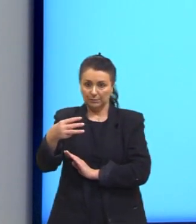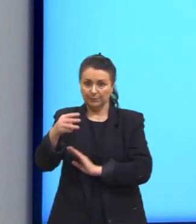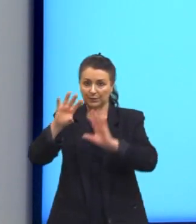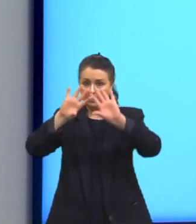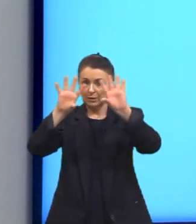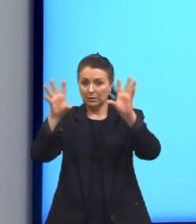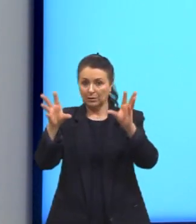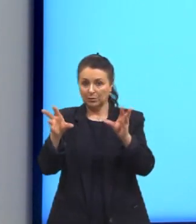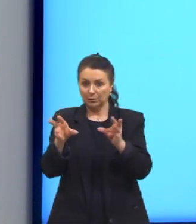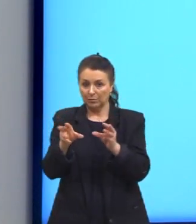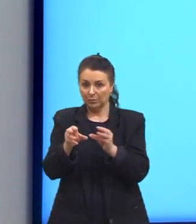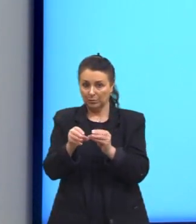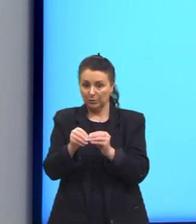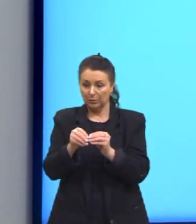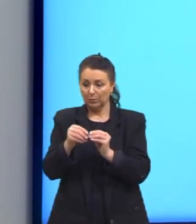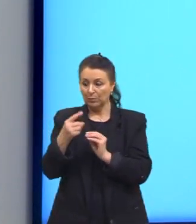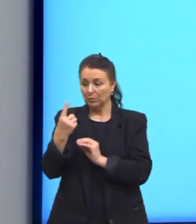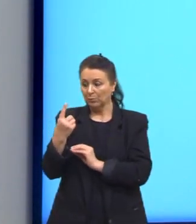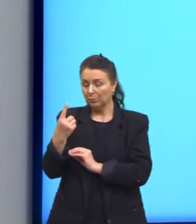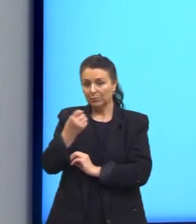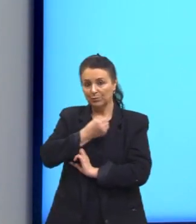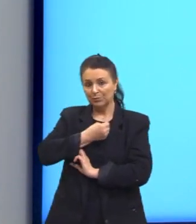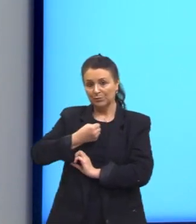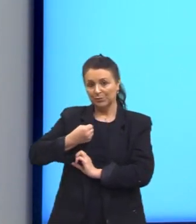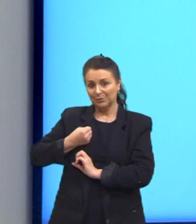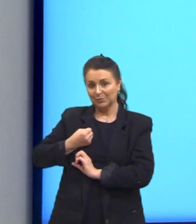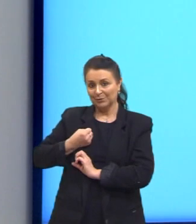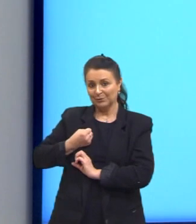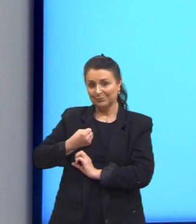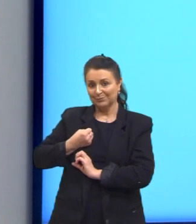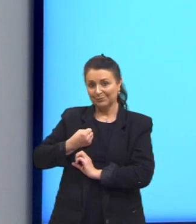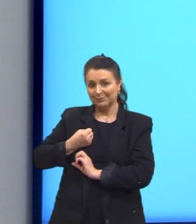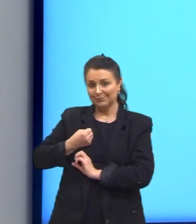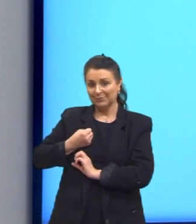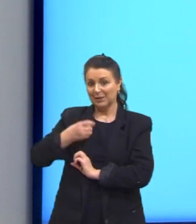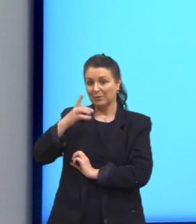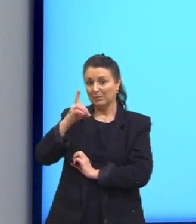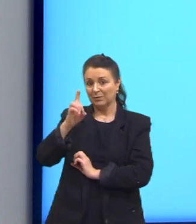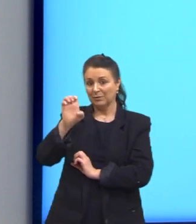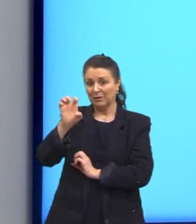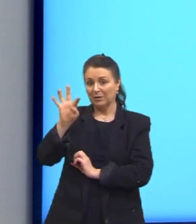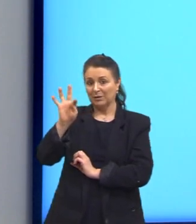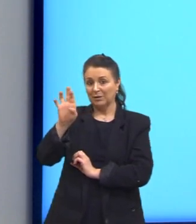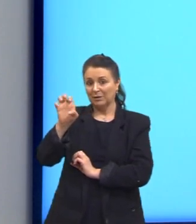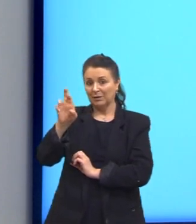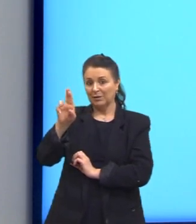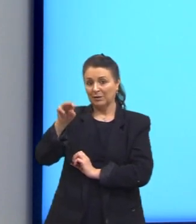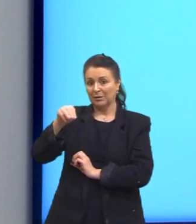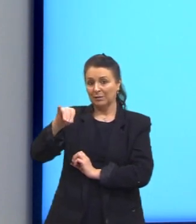essa matriz em um único valor, que aqui seria, né, o determinante, que é o 358.